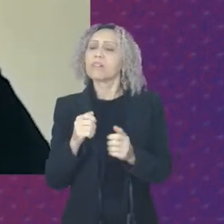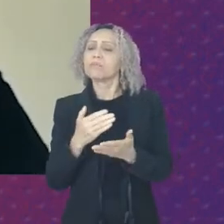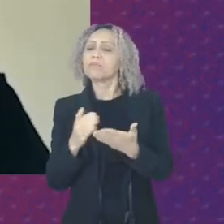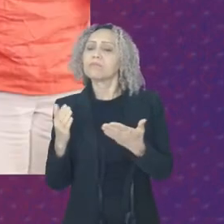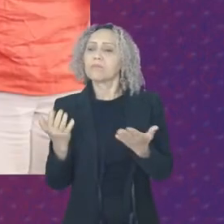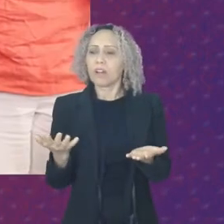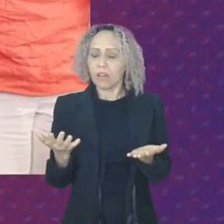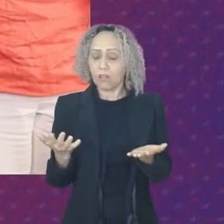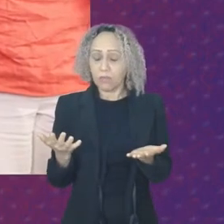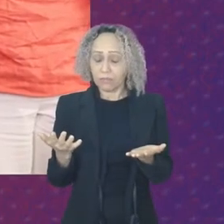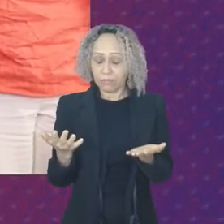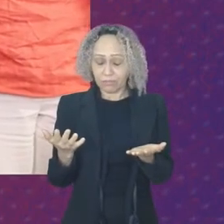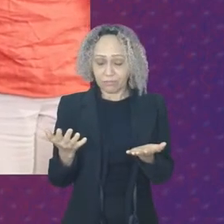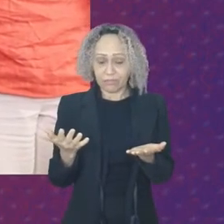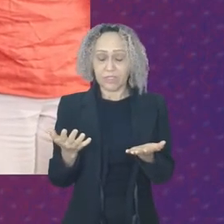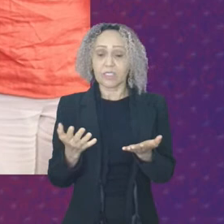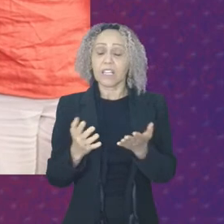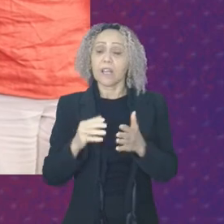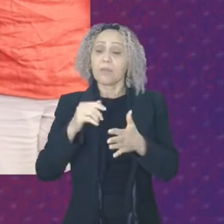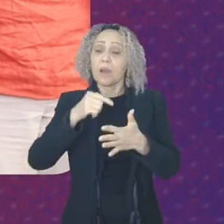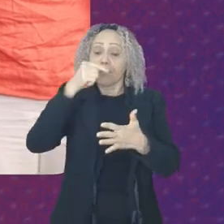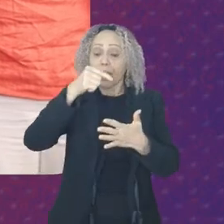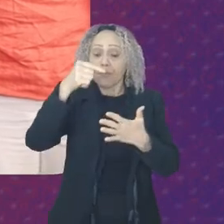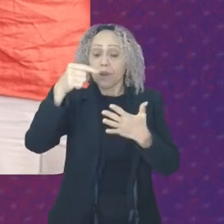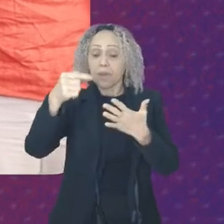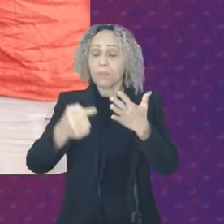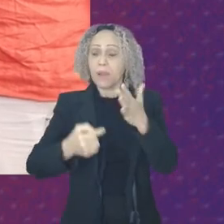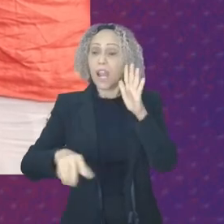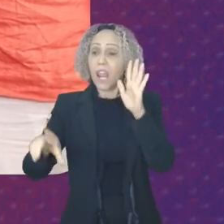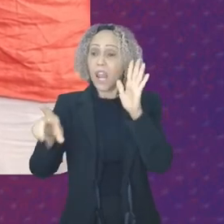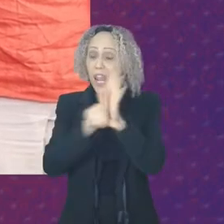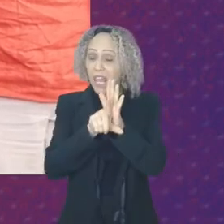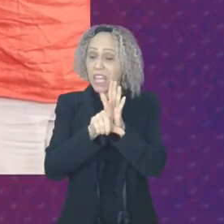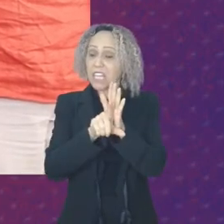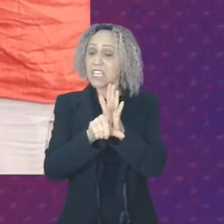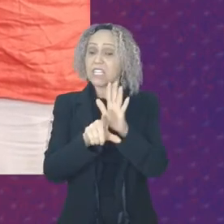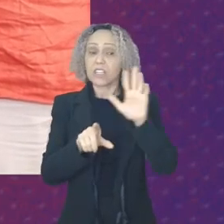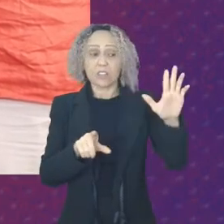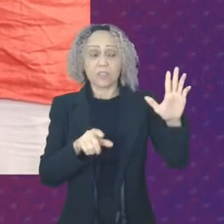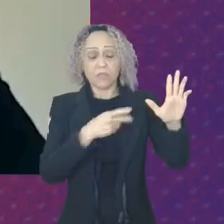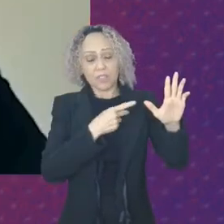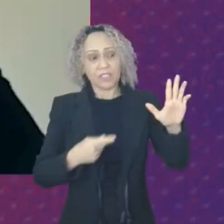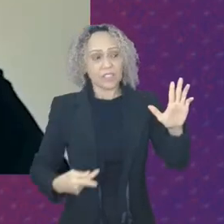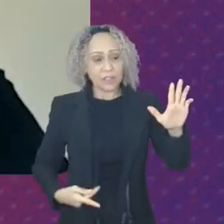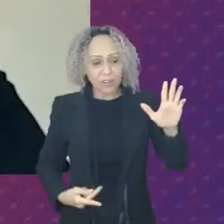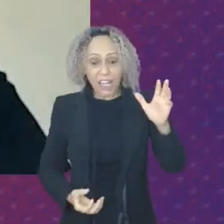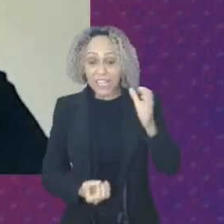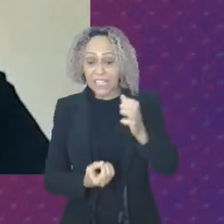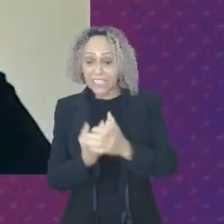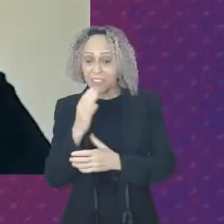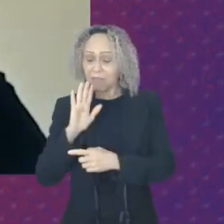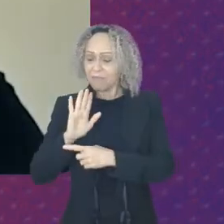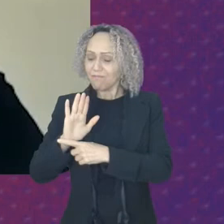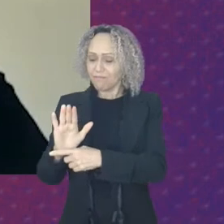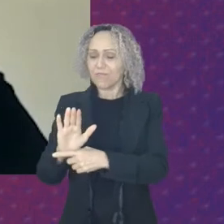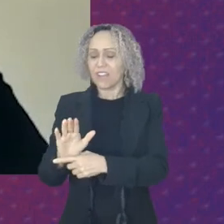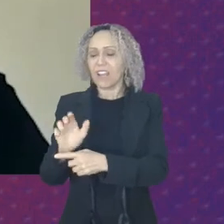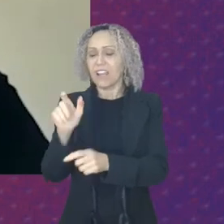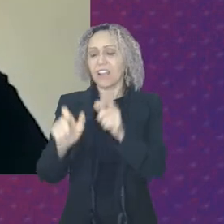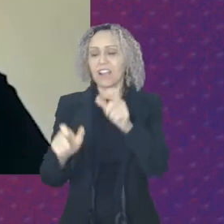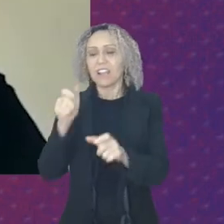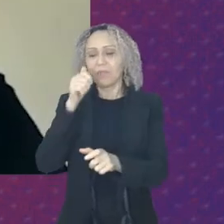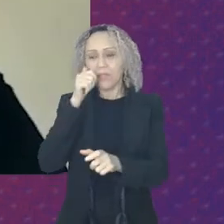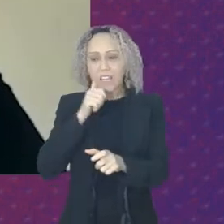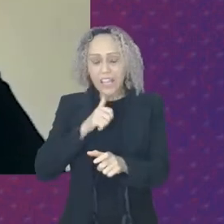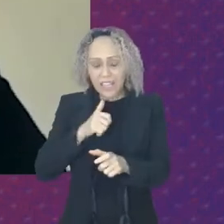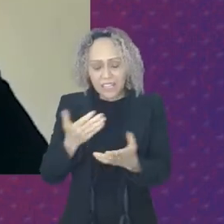sobre o pacote de leis que nosso presidente Lula aprovou para as mulheres no dia 8 de março. Esse pacote, ele é com certeza de